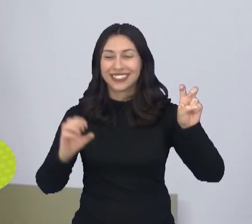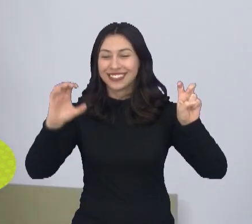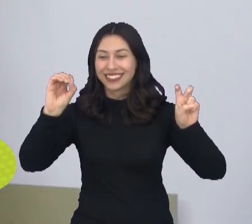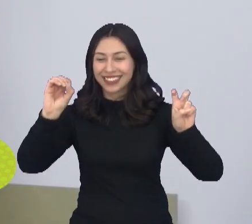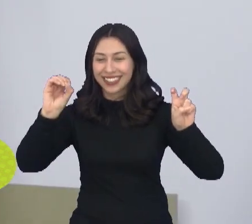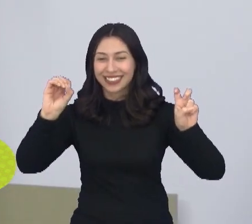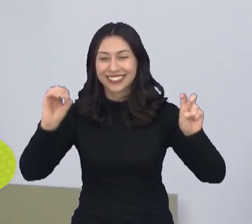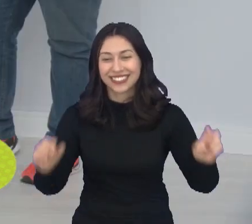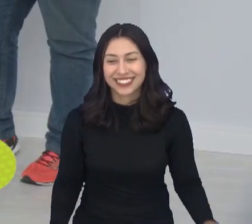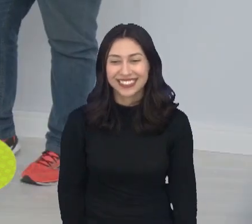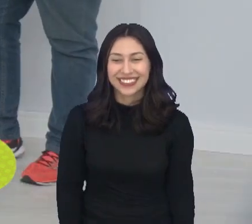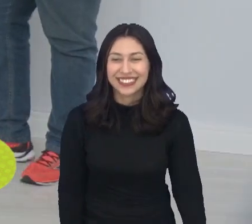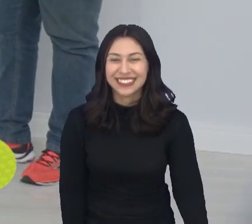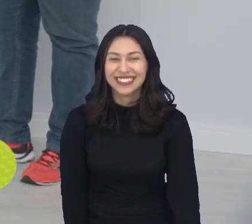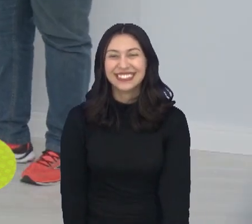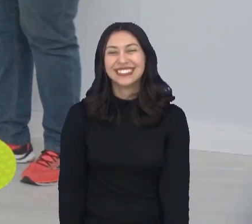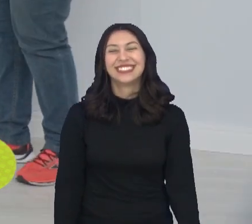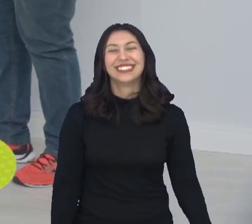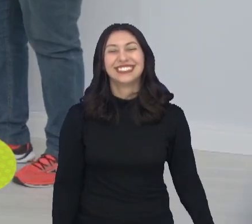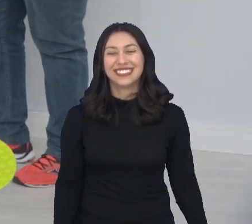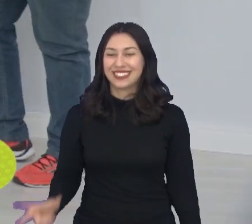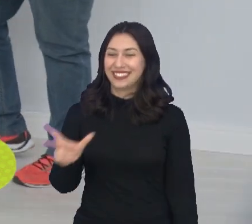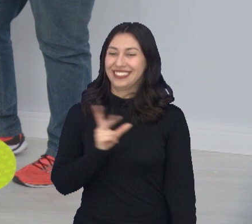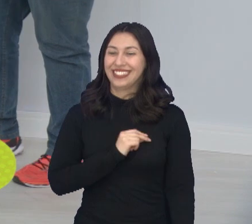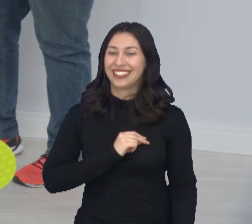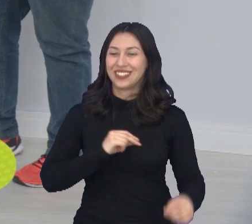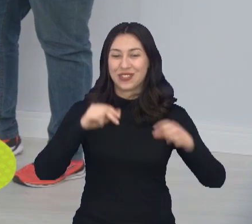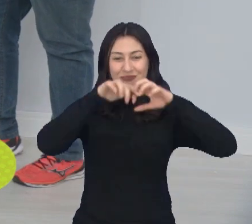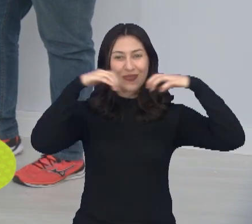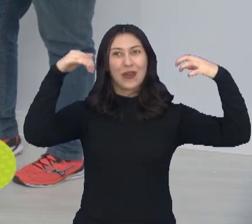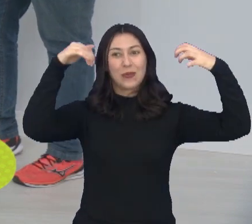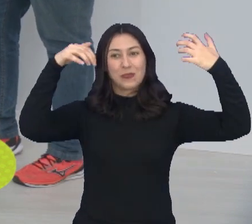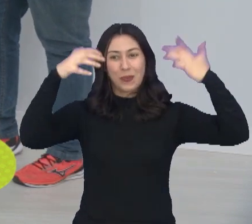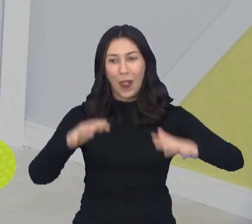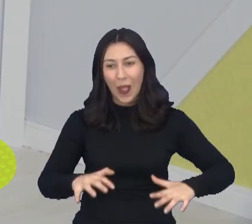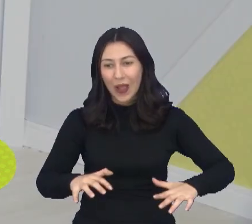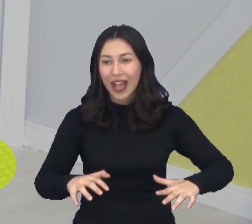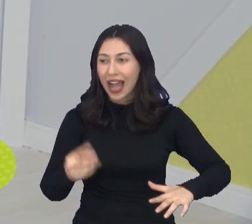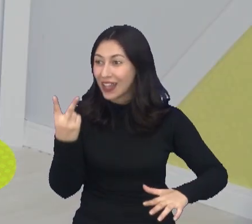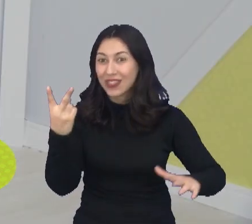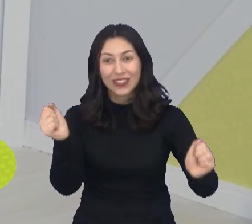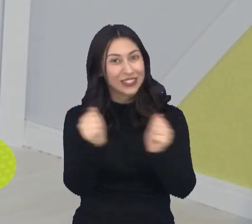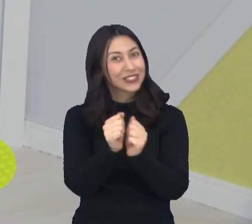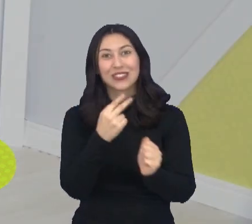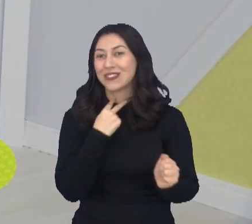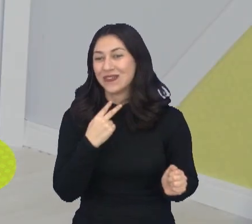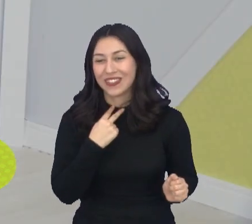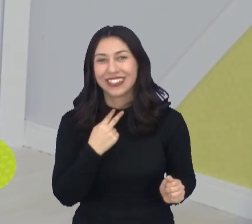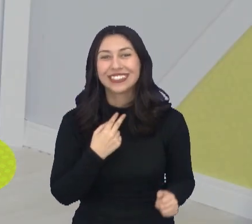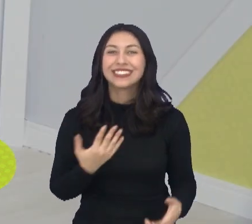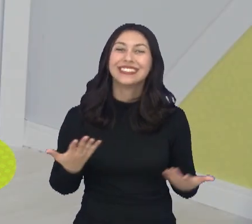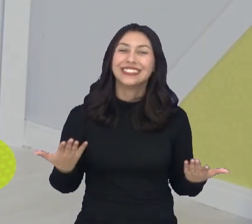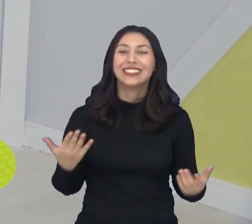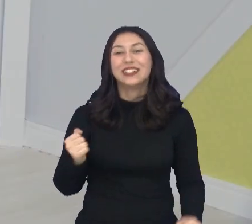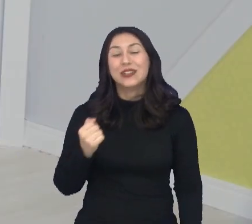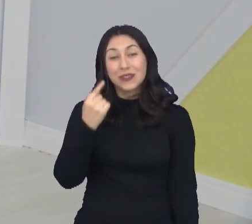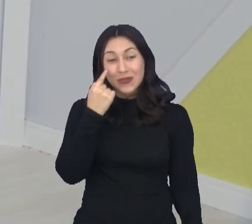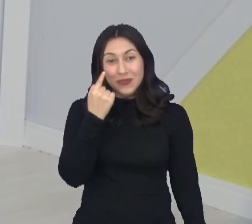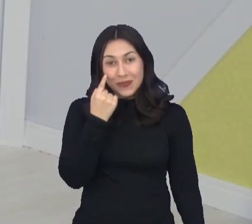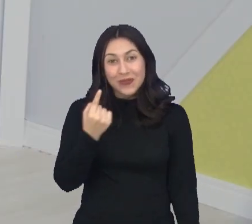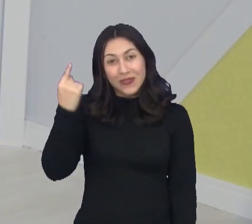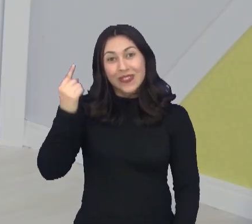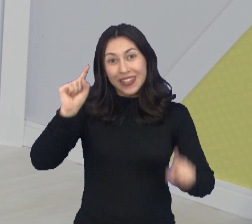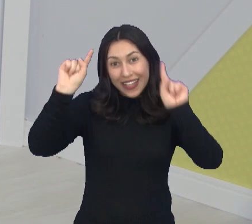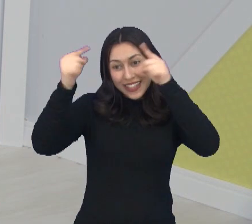25-0, 25-2. Jesus. Cai o ginásio. Não pode. As duas juntas não dá, hein? Vamos dar uma olhadinha aqui nos jogos do São